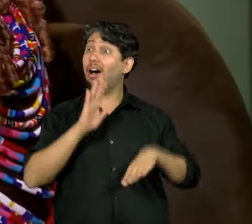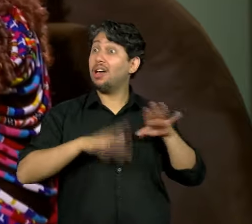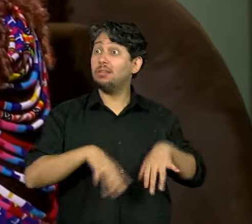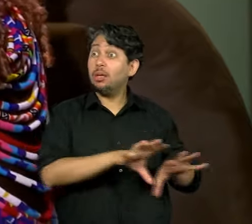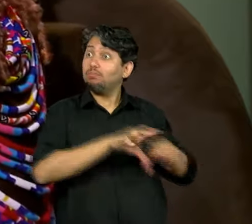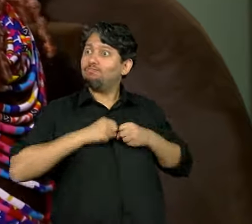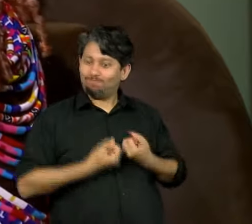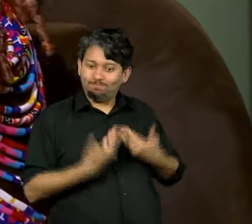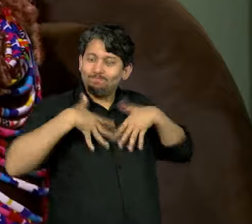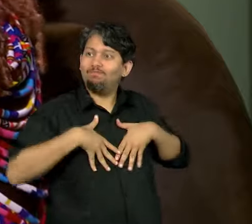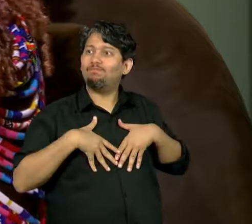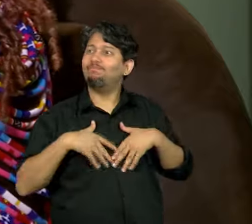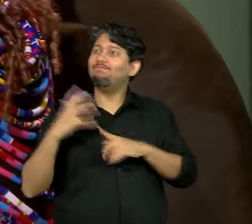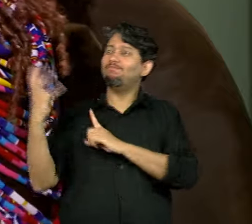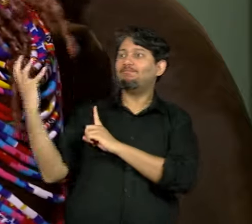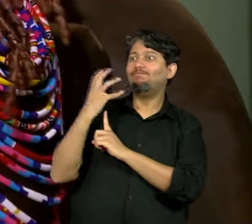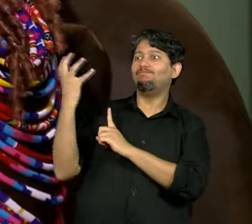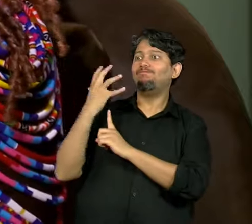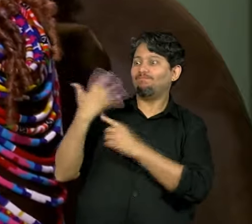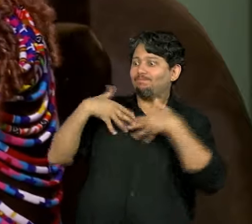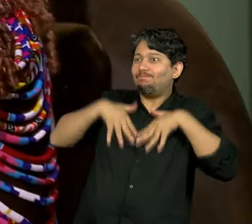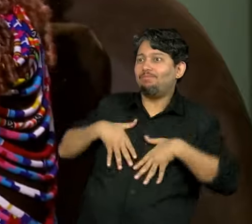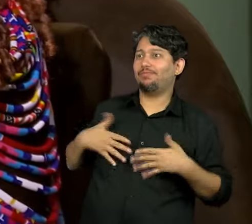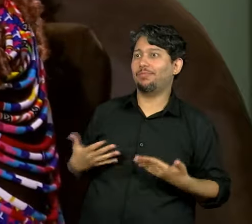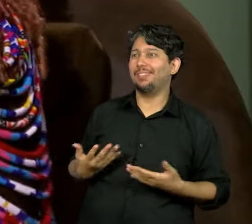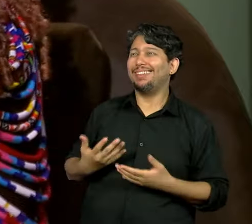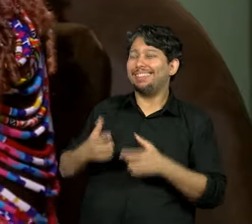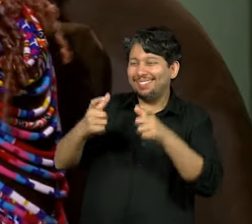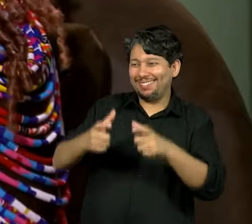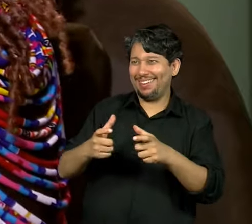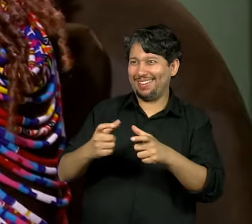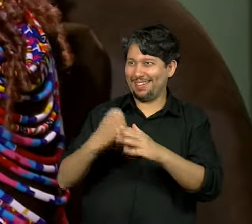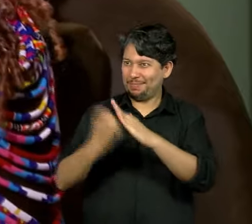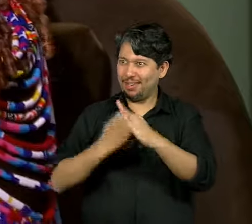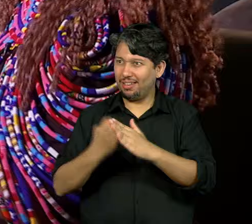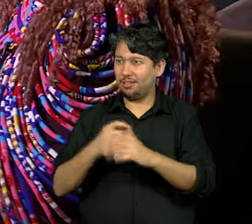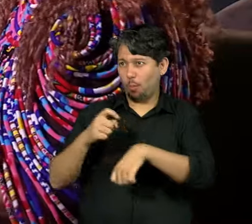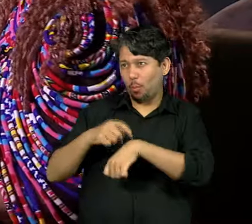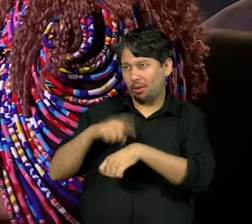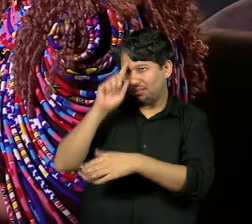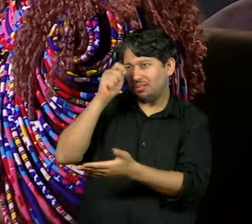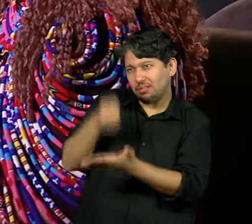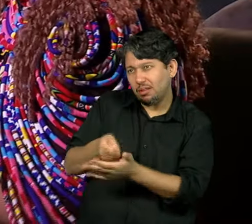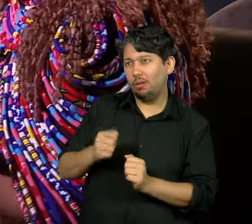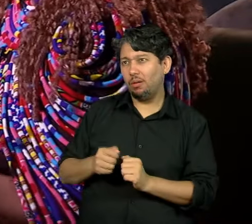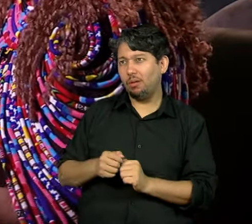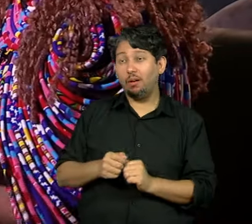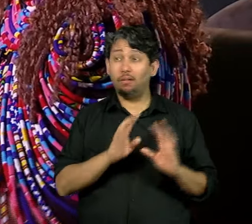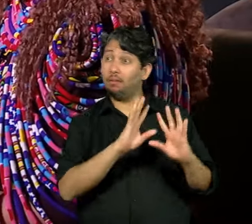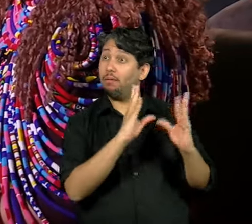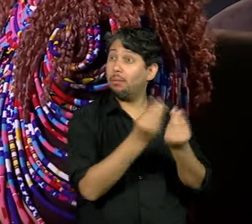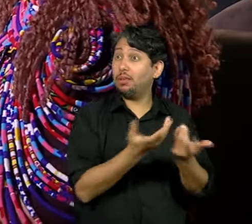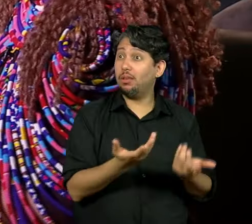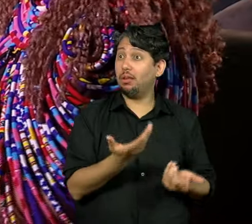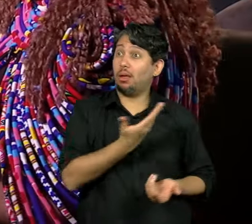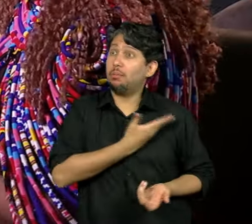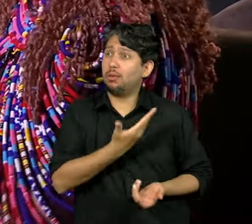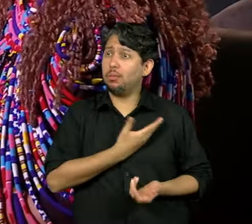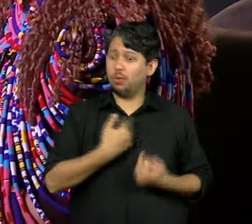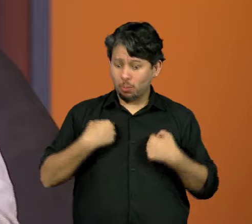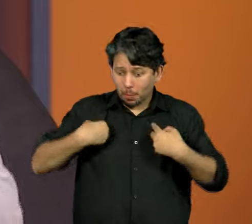práticas, para ter cuidado, inclusive dentro das organizações, por exemplo, na hora de tomar decisões, nas relações familiares, nas amizades e